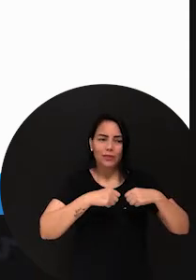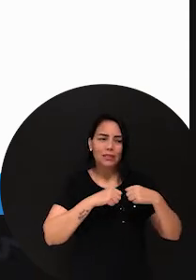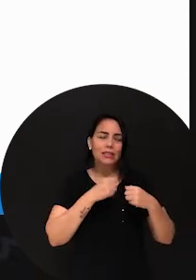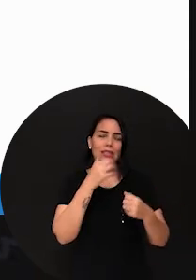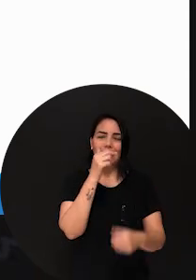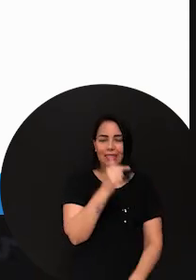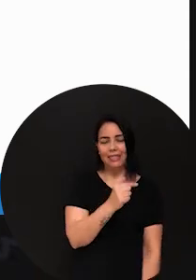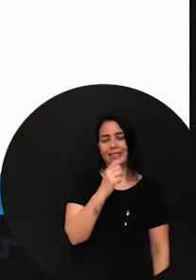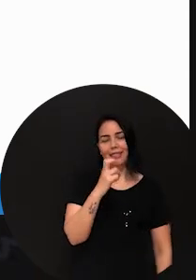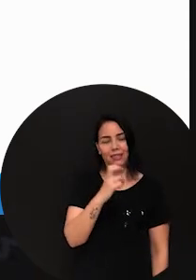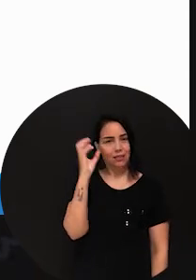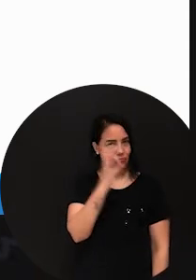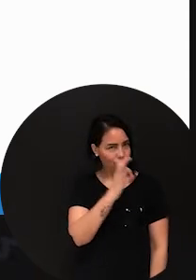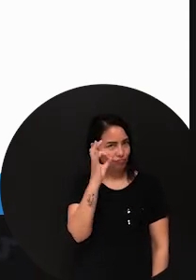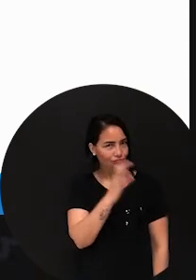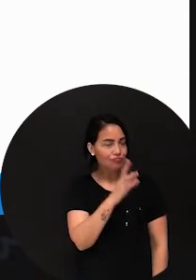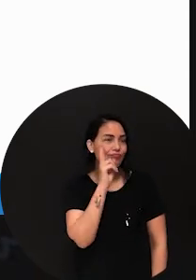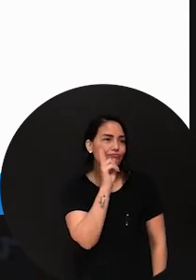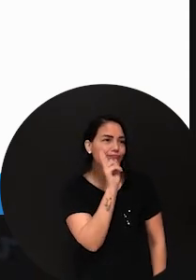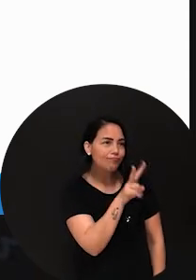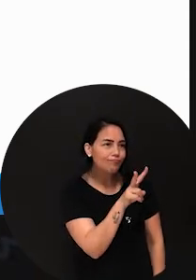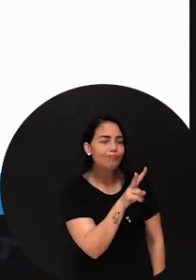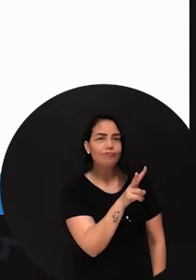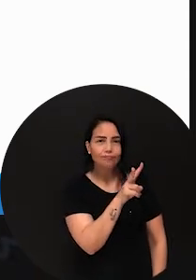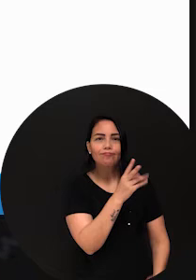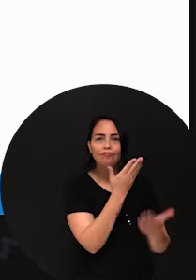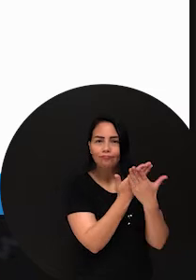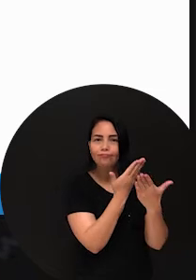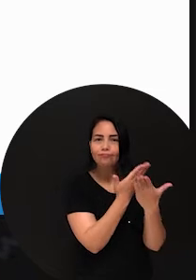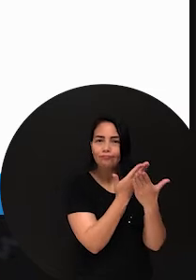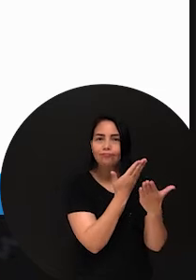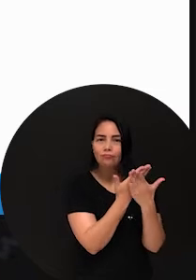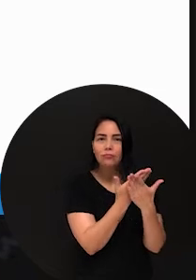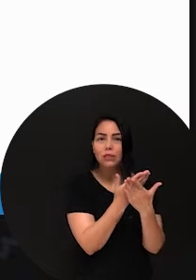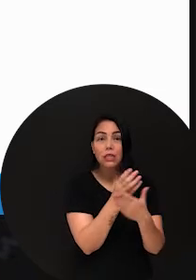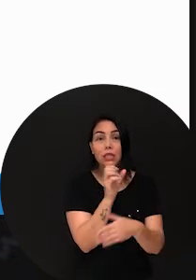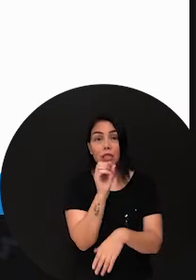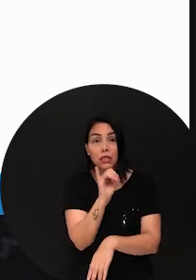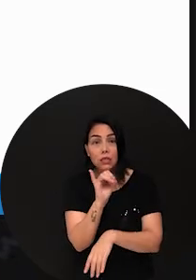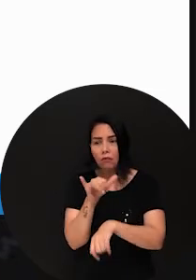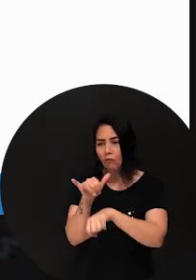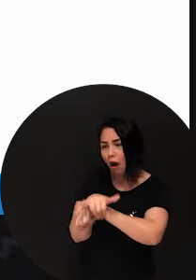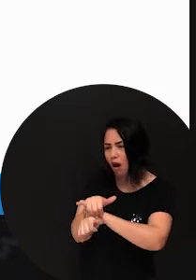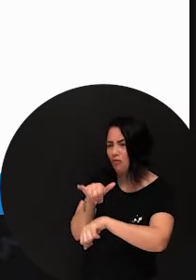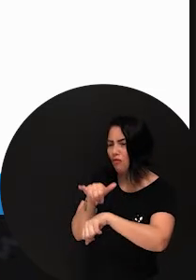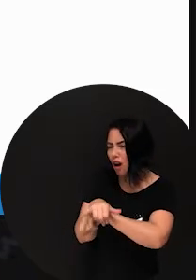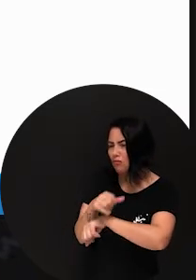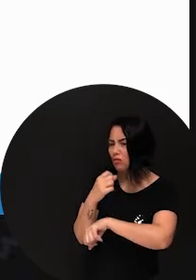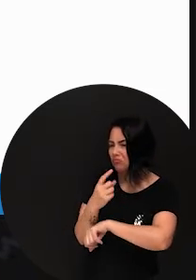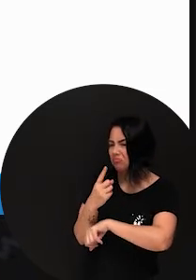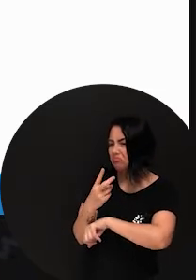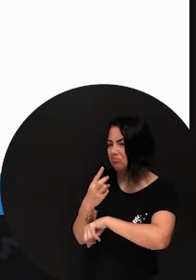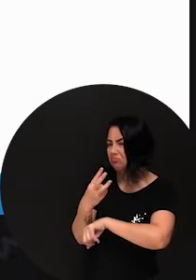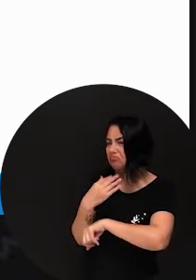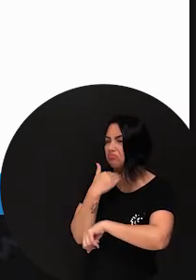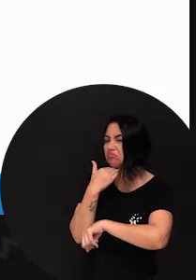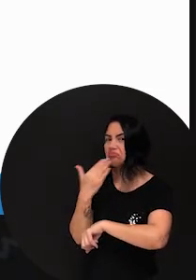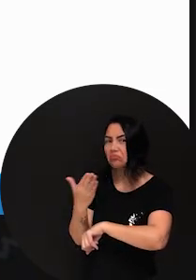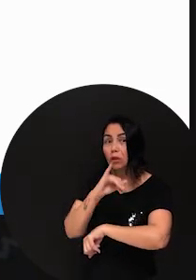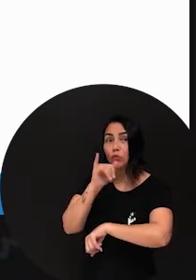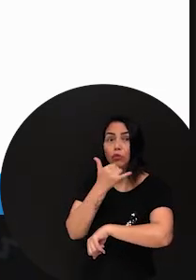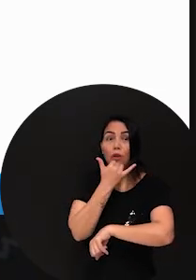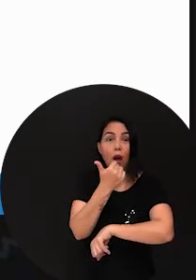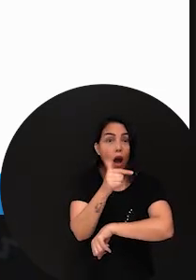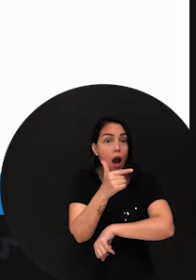Então, faltou 2, 3, 4, 5 vezes sem justificativas, pode vir